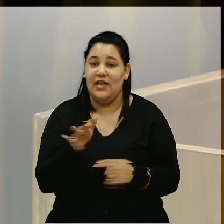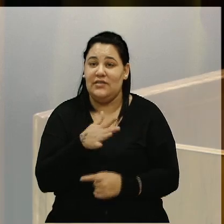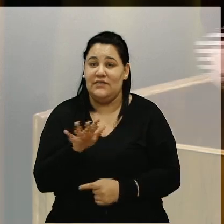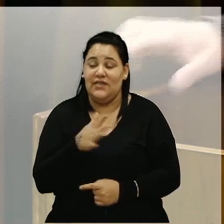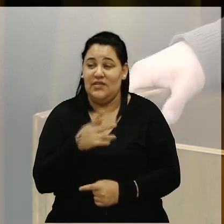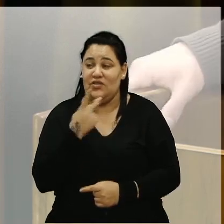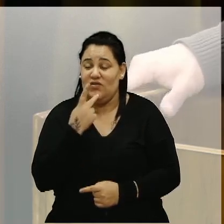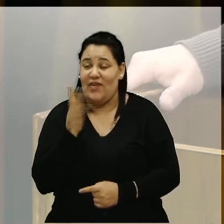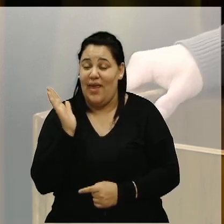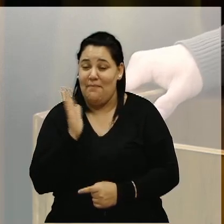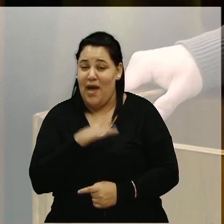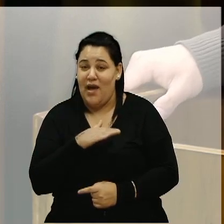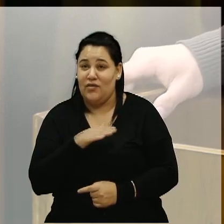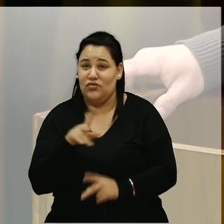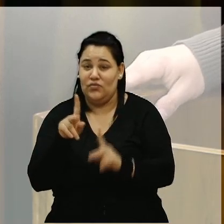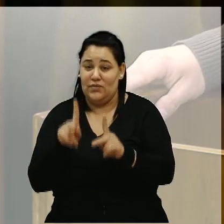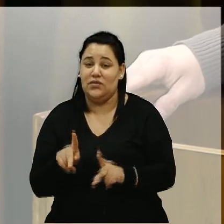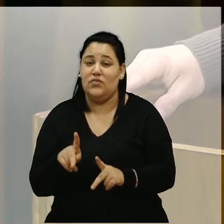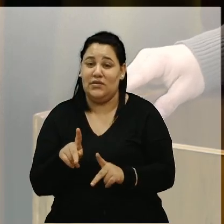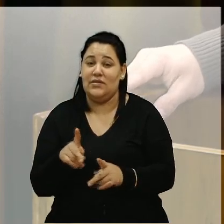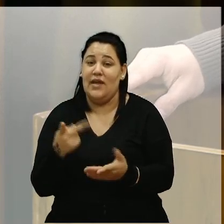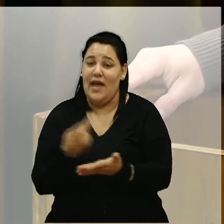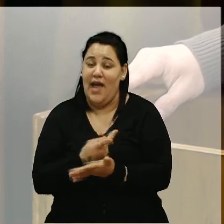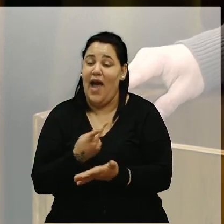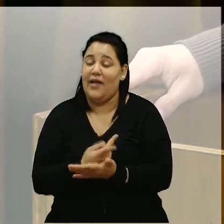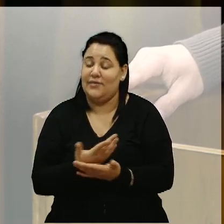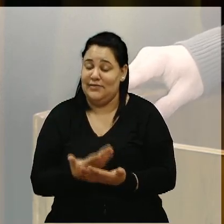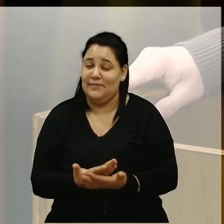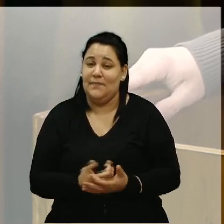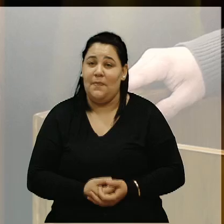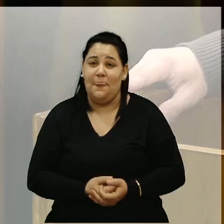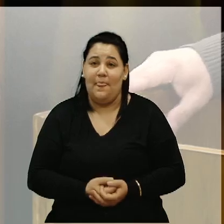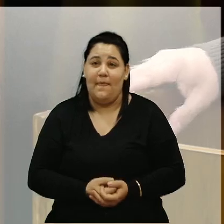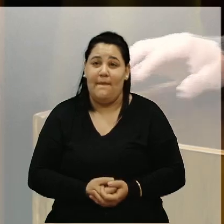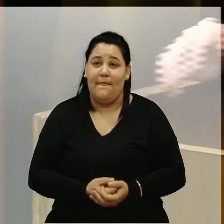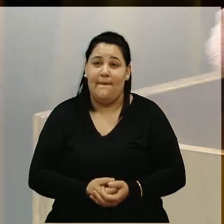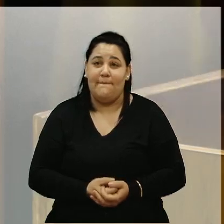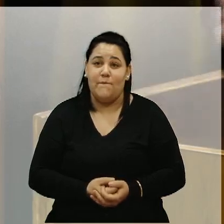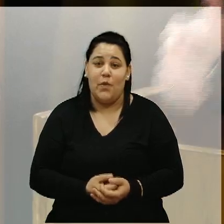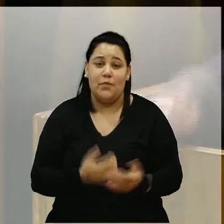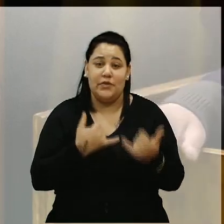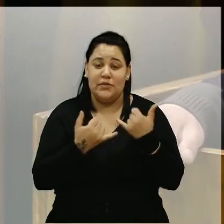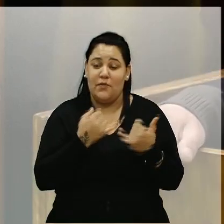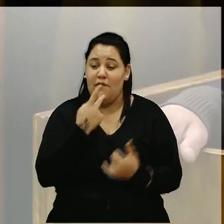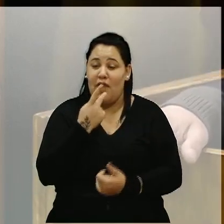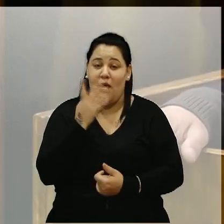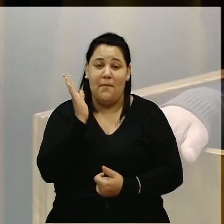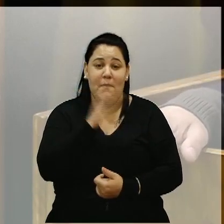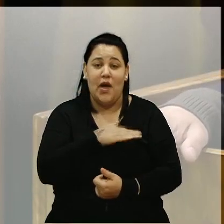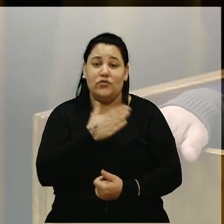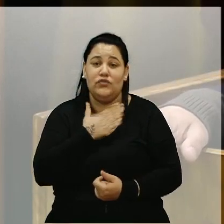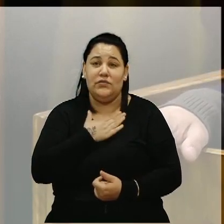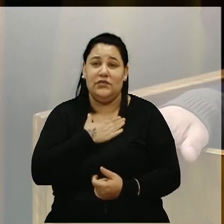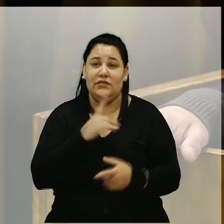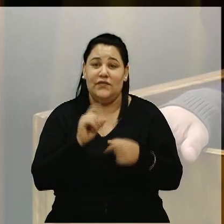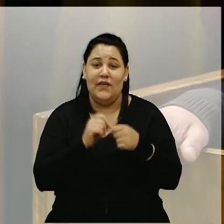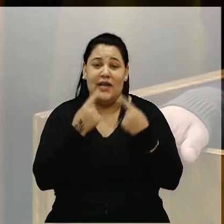defamando certas pessoas, é que nem, por exemplo, quando me defamam ou fazem alguma crítica